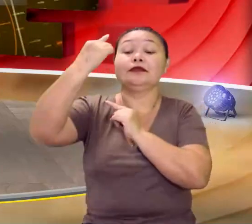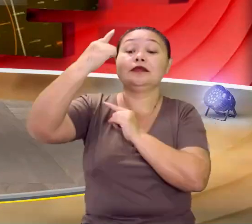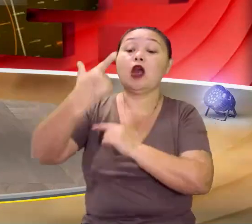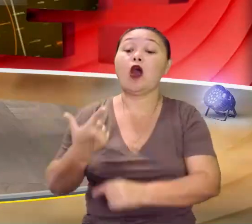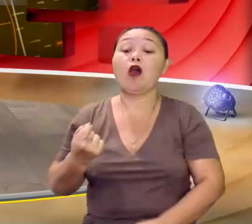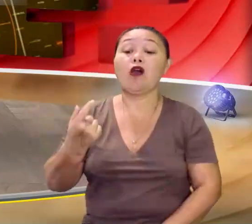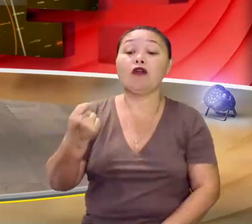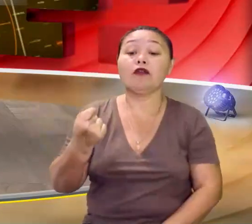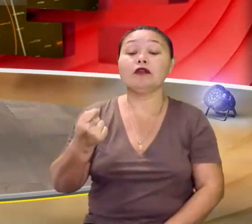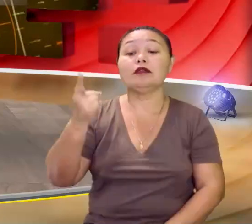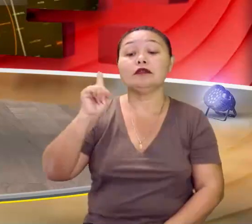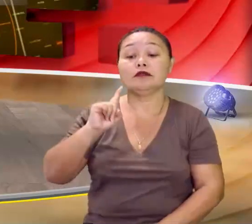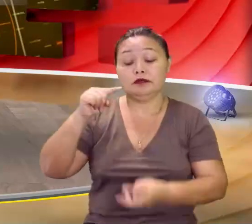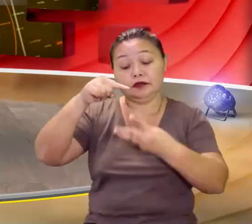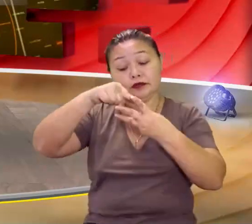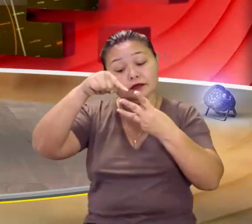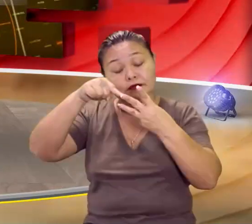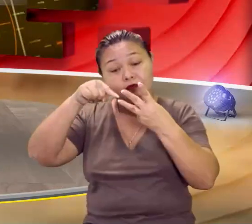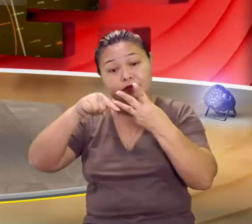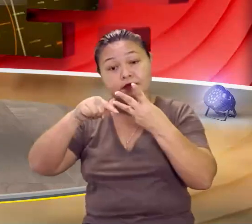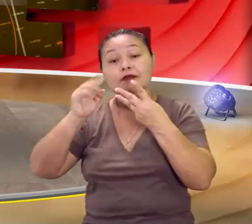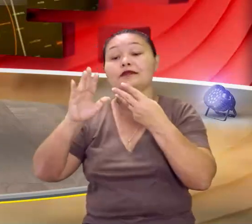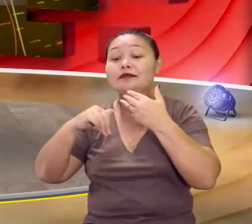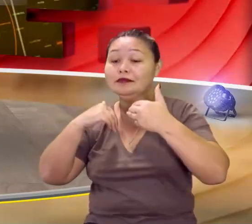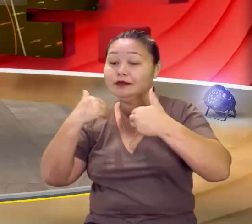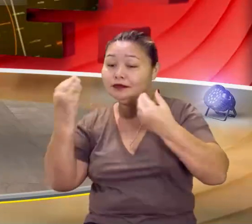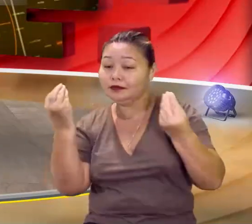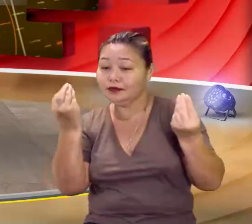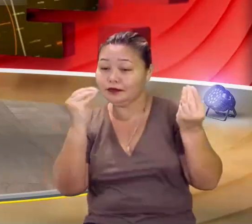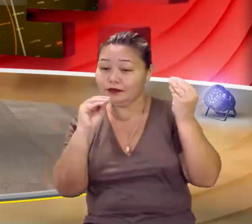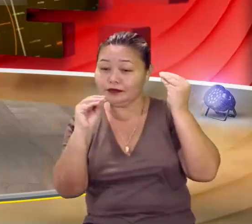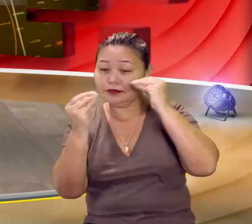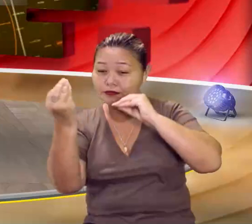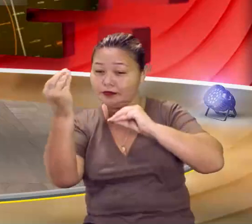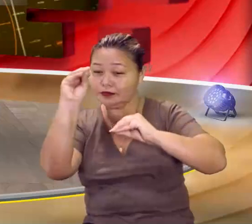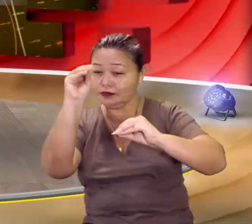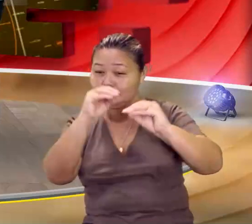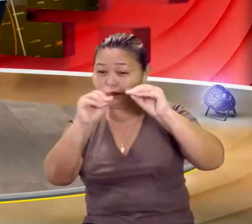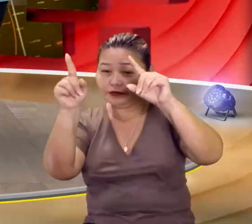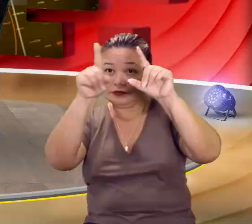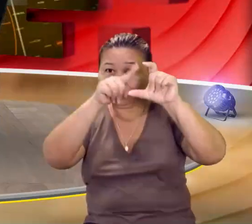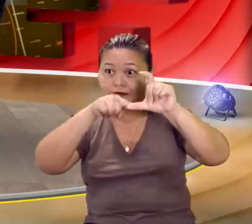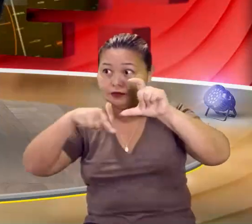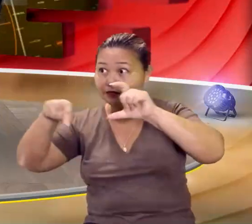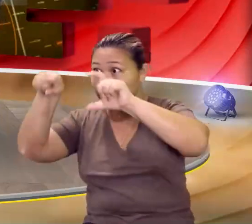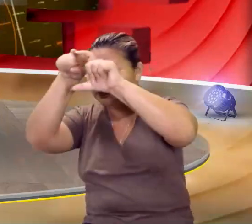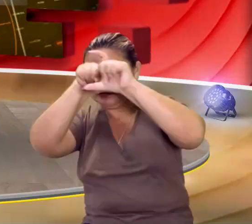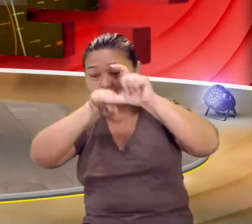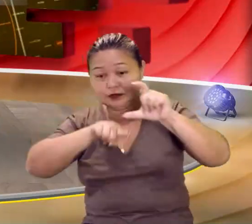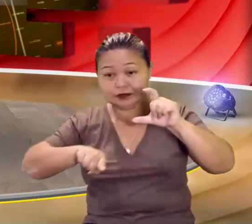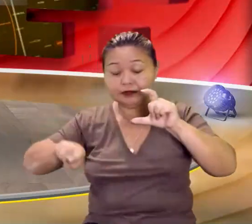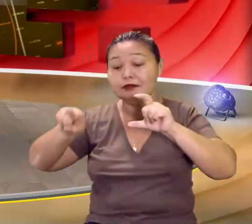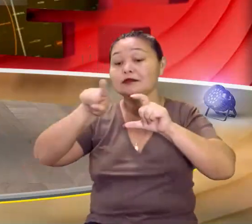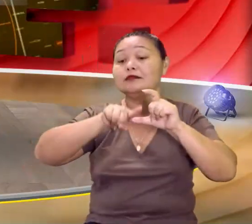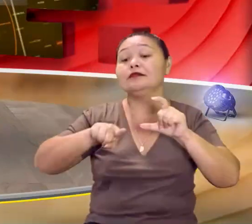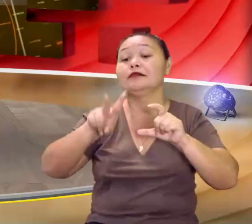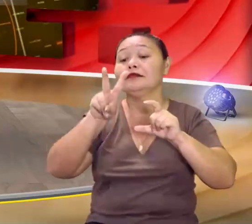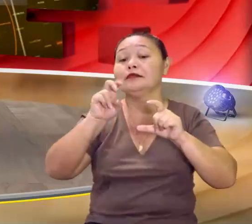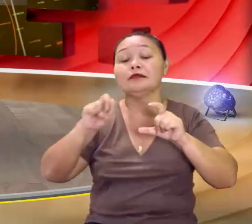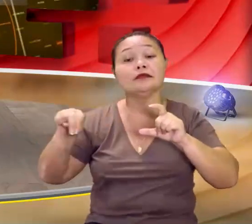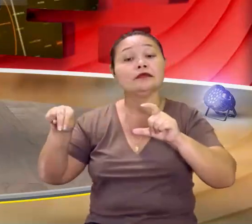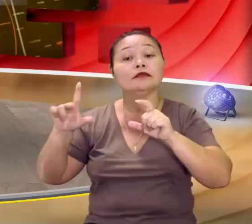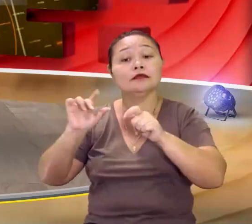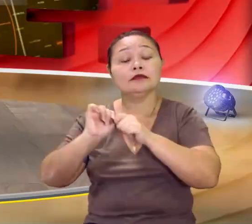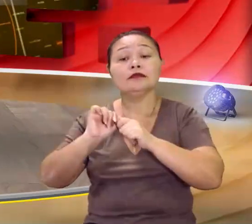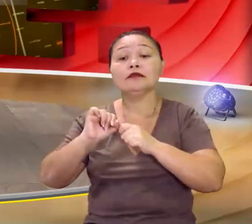20 que cultivam os 3 grãos. E aí a gente vai colocar naquele miolinho ali de quando a gente intercepta as 3 circunferências. E